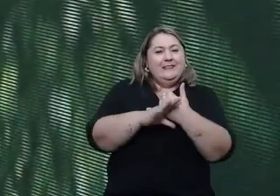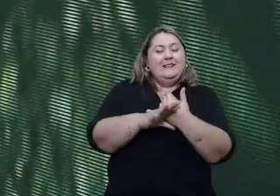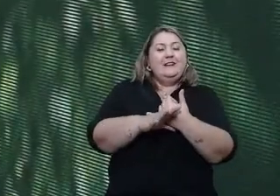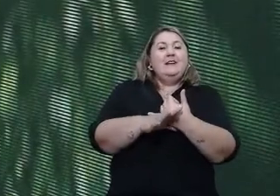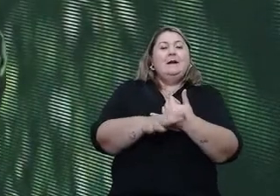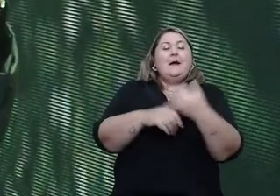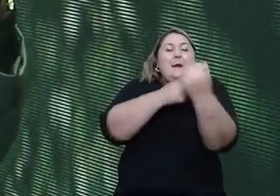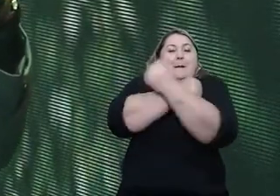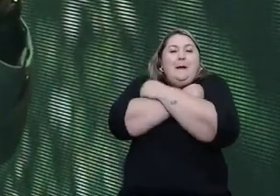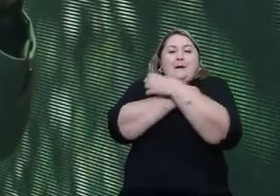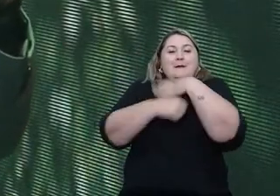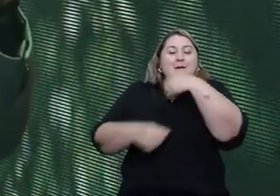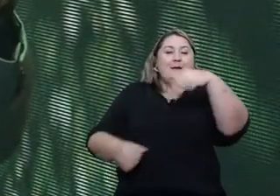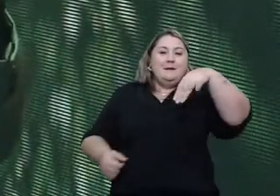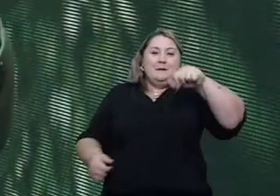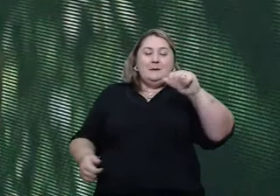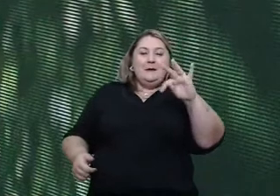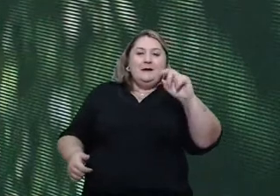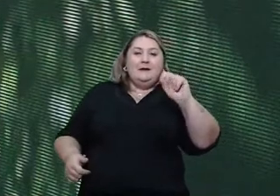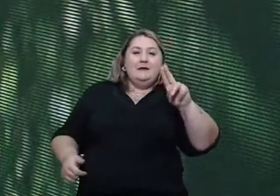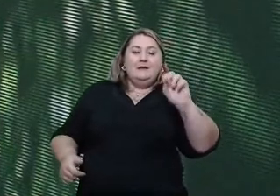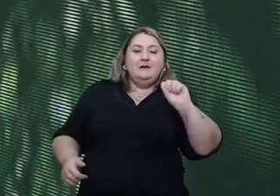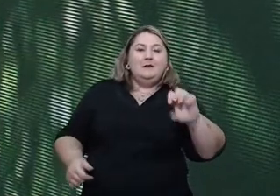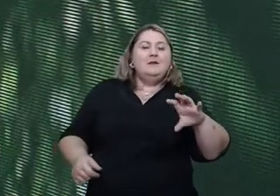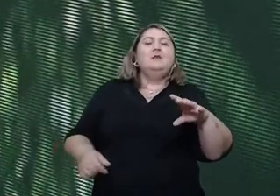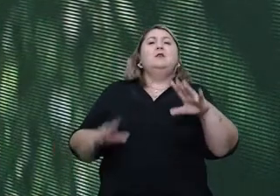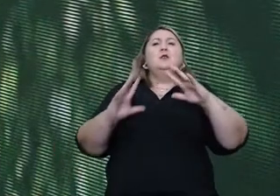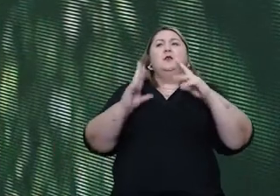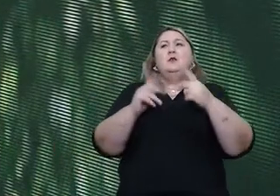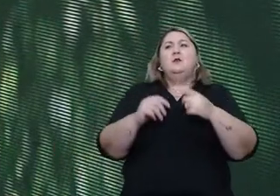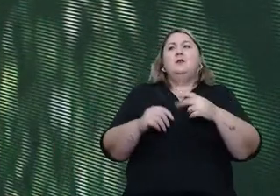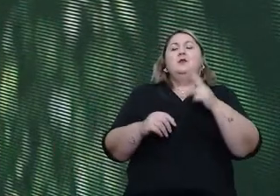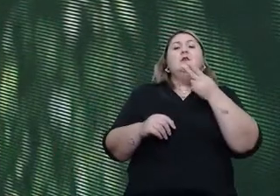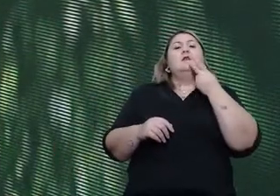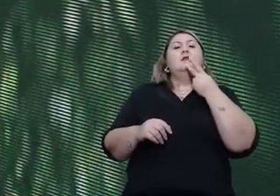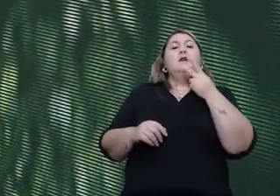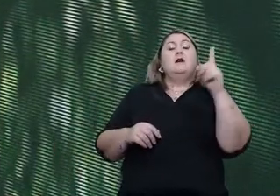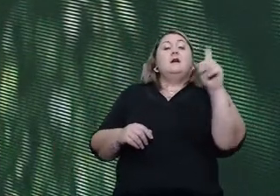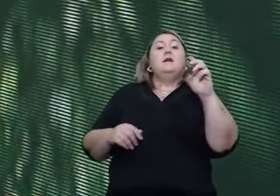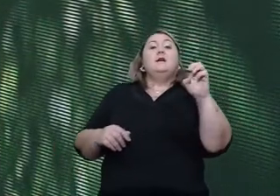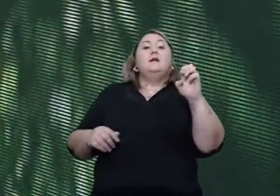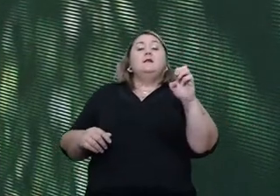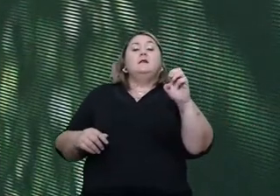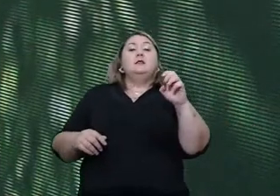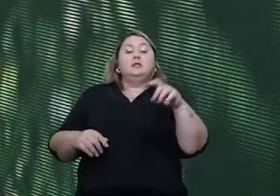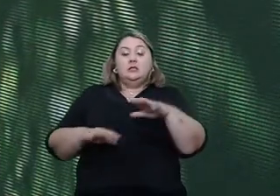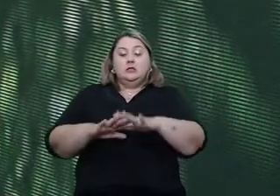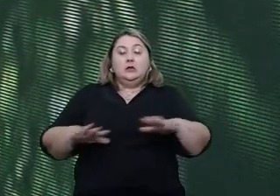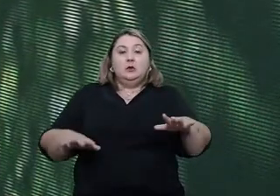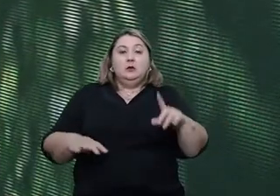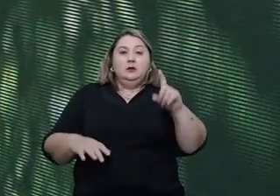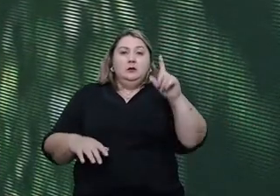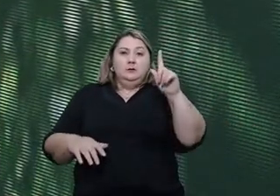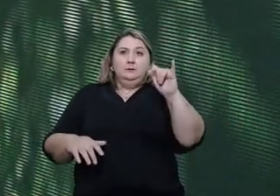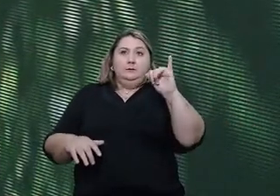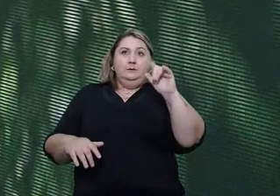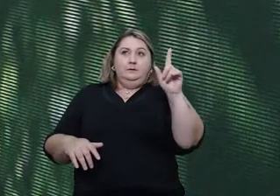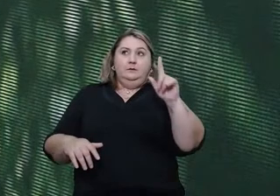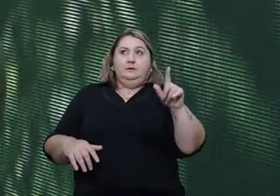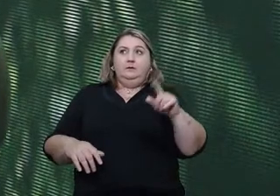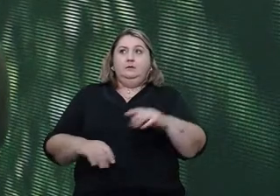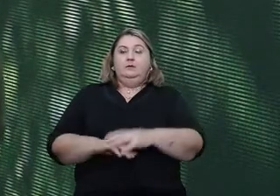pro filhão Matheus, fez aniversário ontem. O Sandro manda uma do Zé Ramalho, Chão de Giz. Essa é das boas,